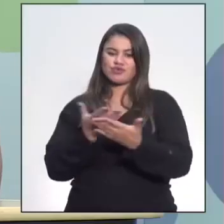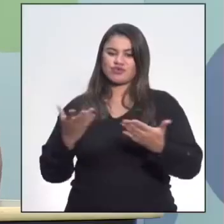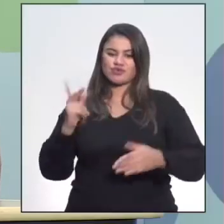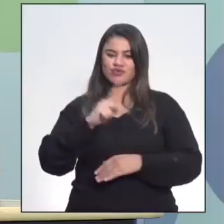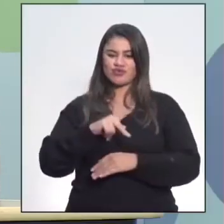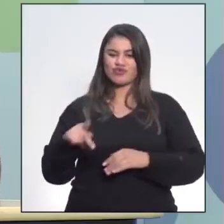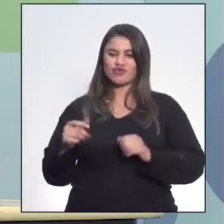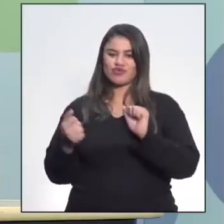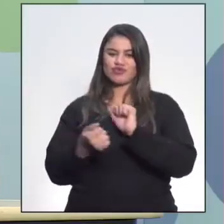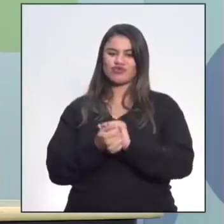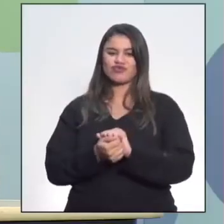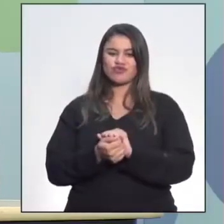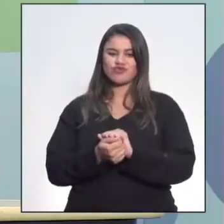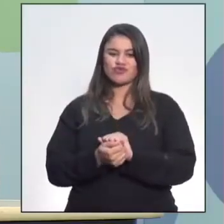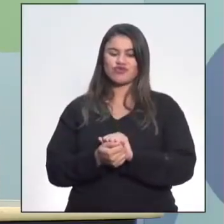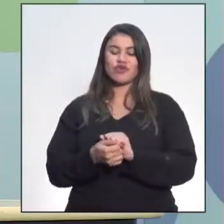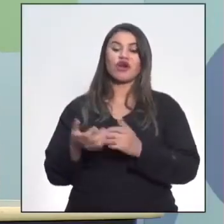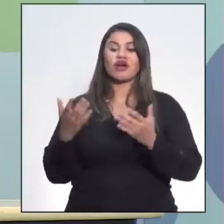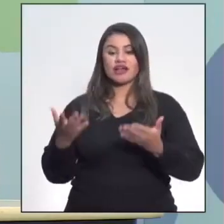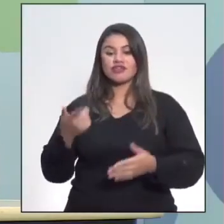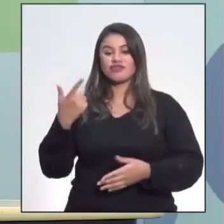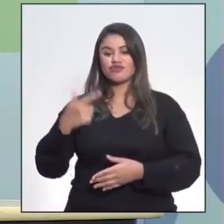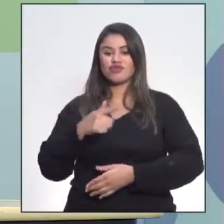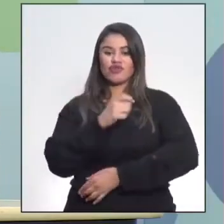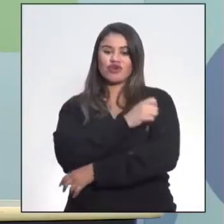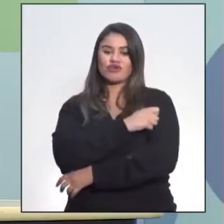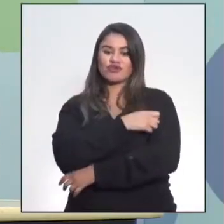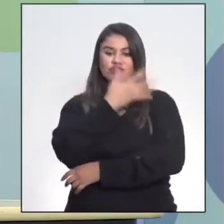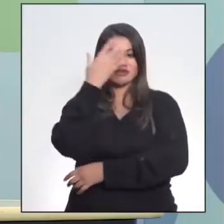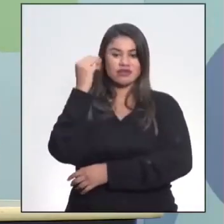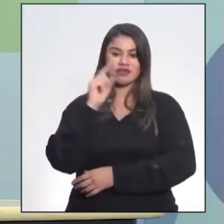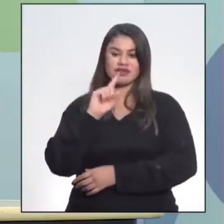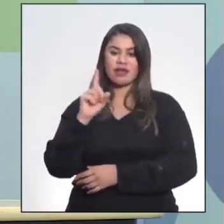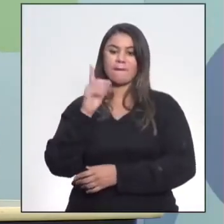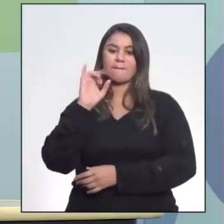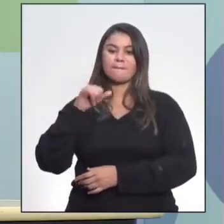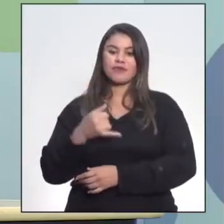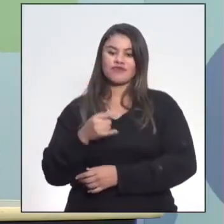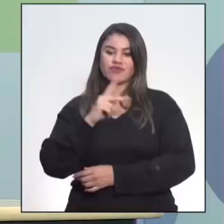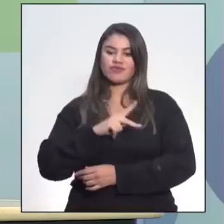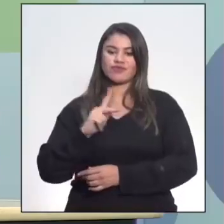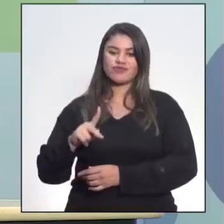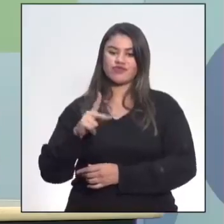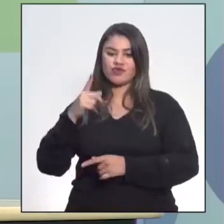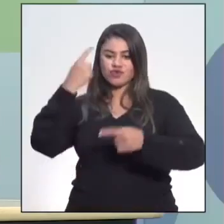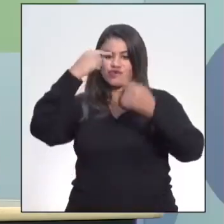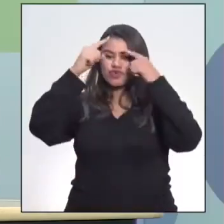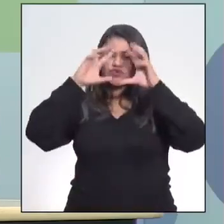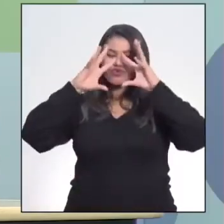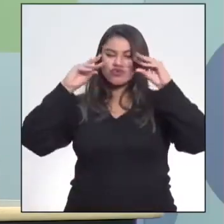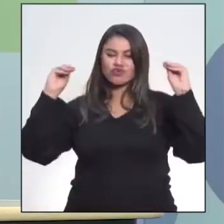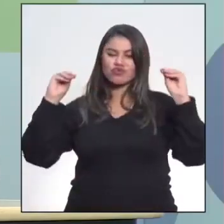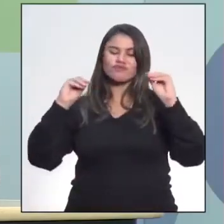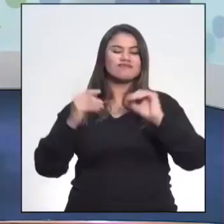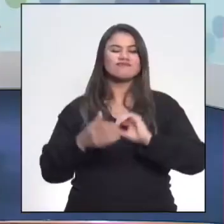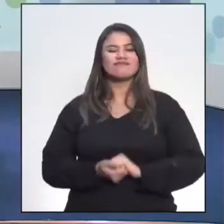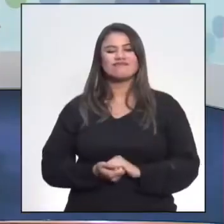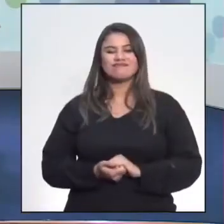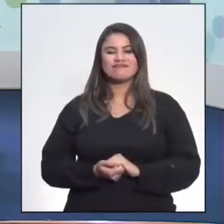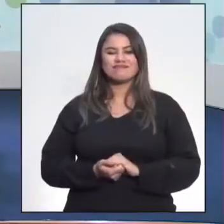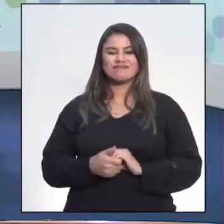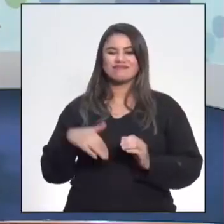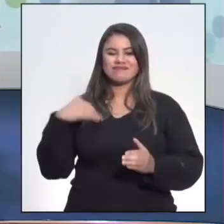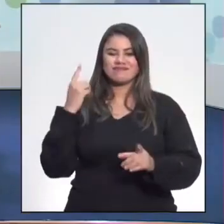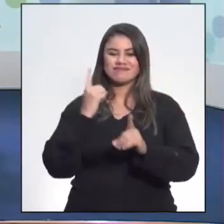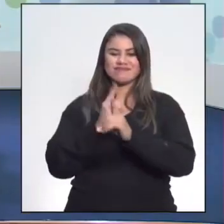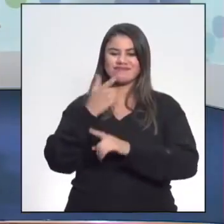que participaram aqui. Alunos, não se esqueçam, aproveitem os seus professores aí na escola e tirem as últimas dúvidas que vocês tiverem.